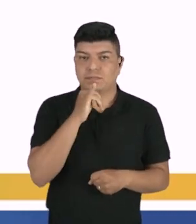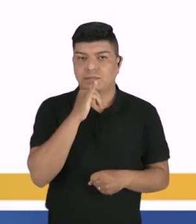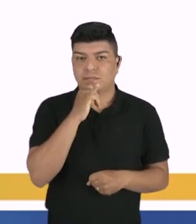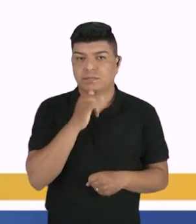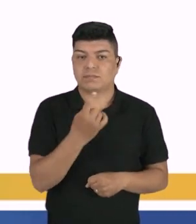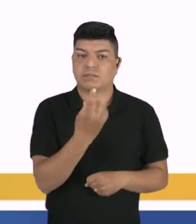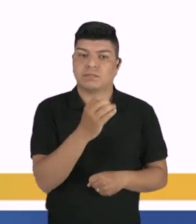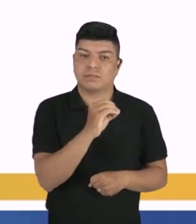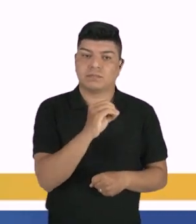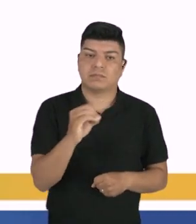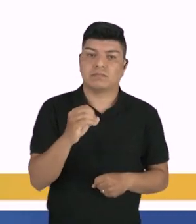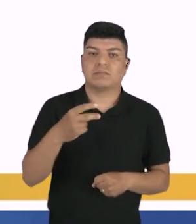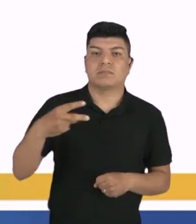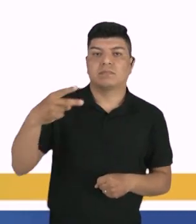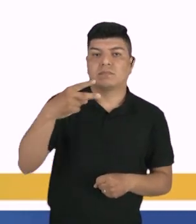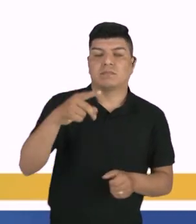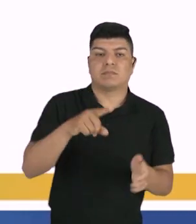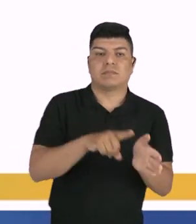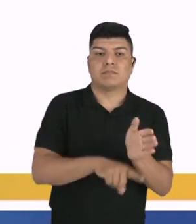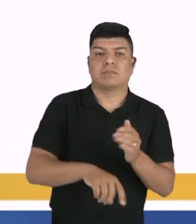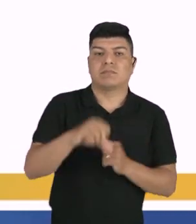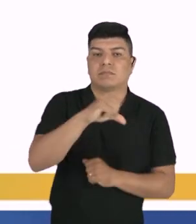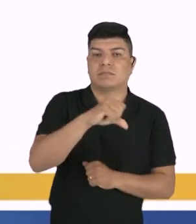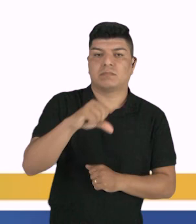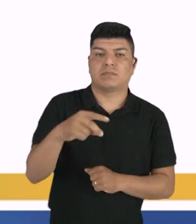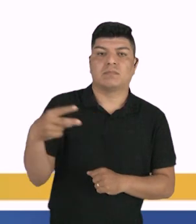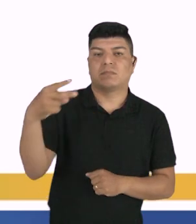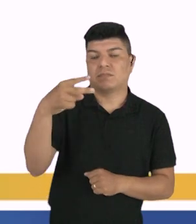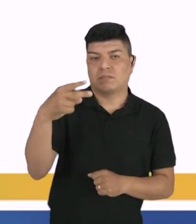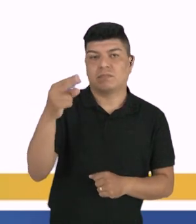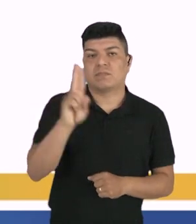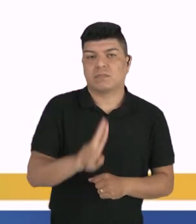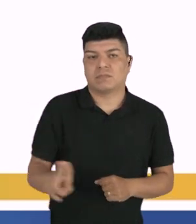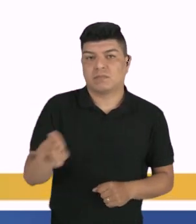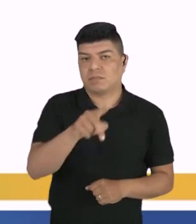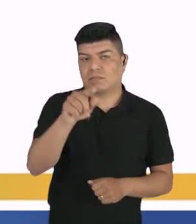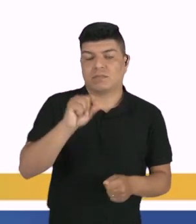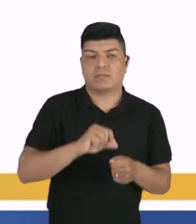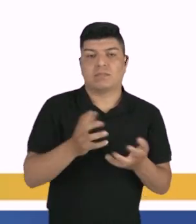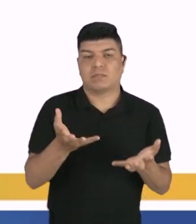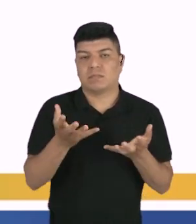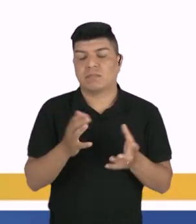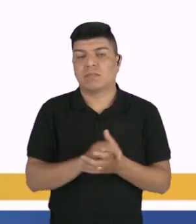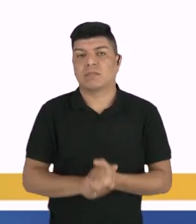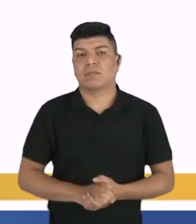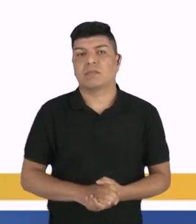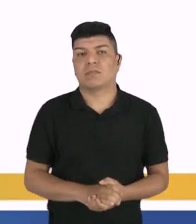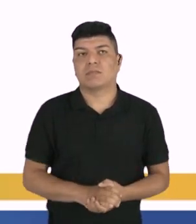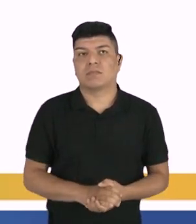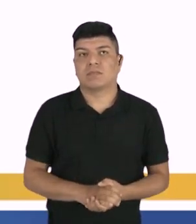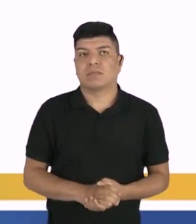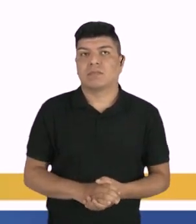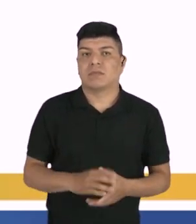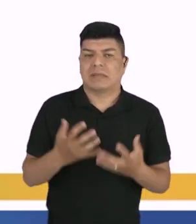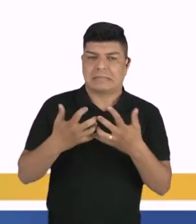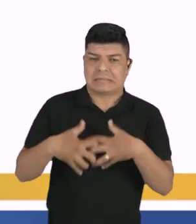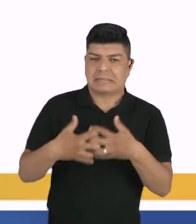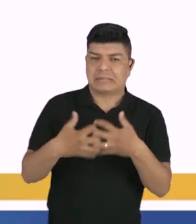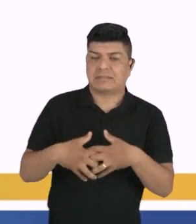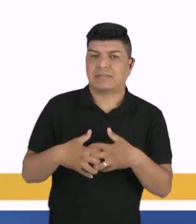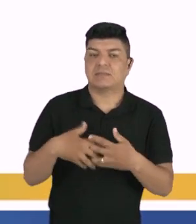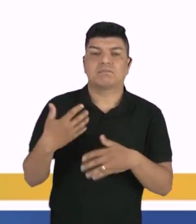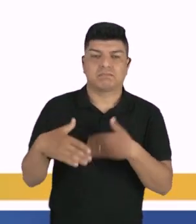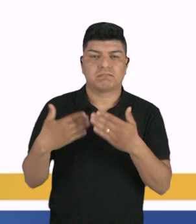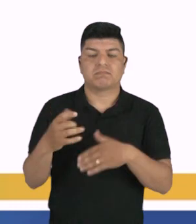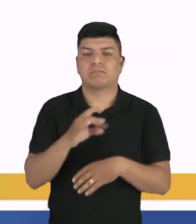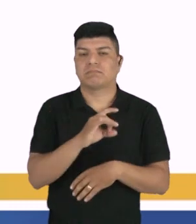100 ao quadrado menos 99 ao quadrado, que é a aplicação que eu queria que vocês fizessem. É uma conta complicada se você for